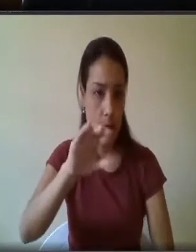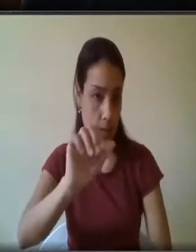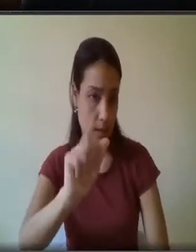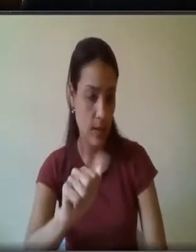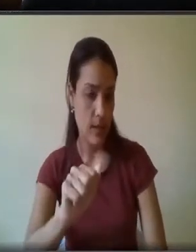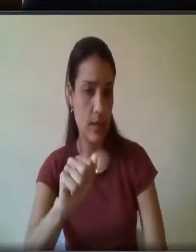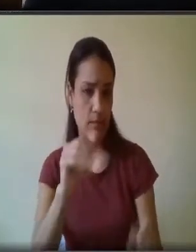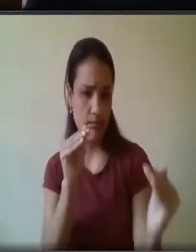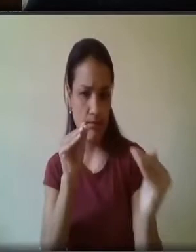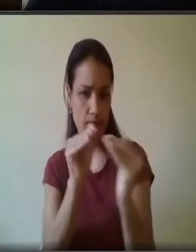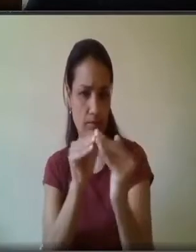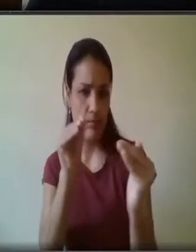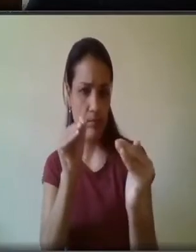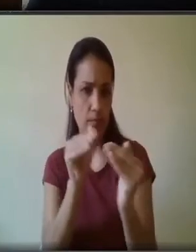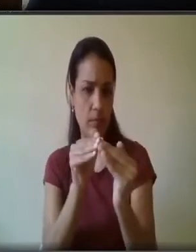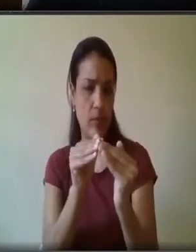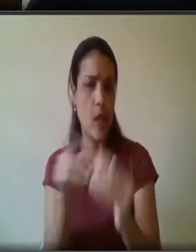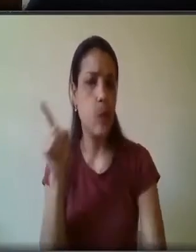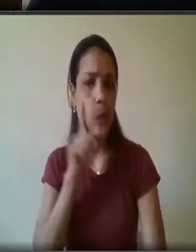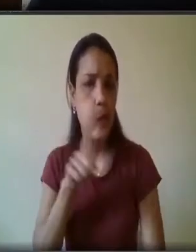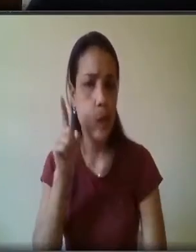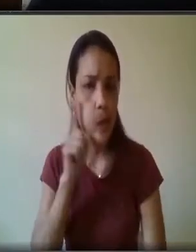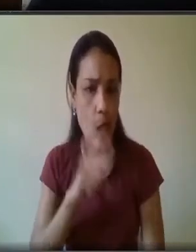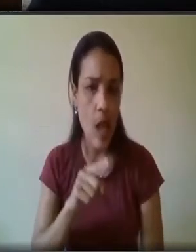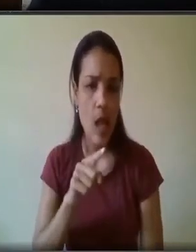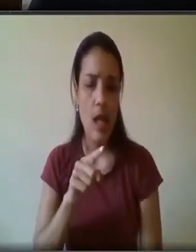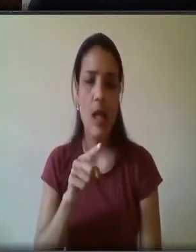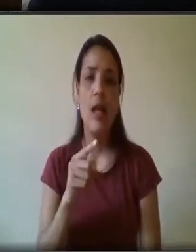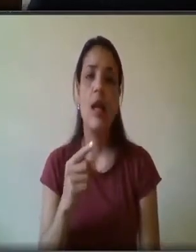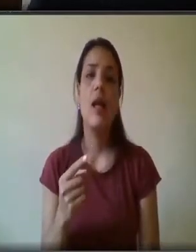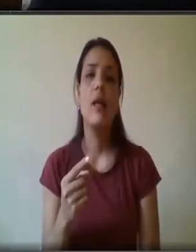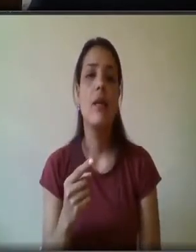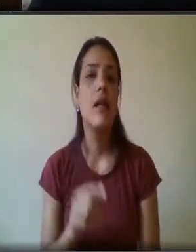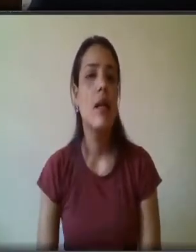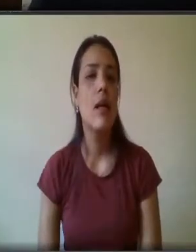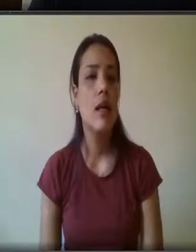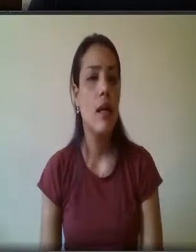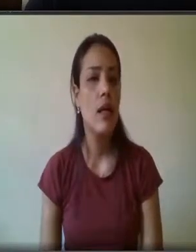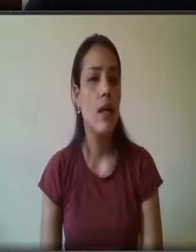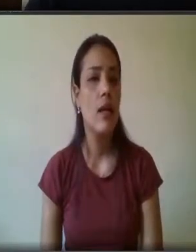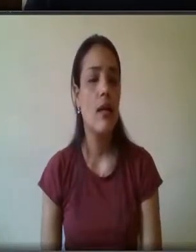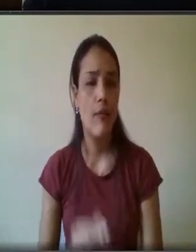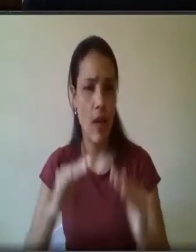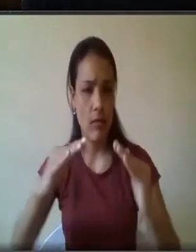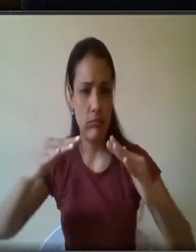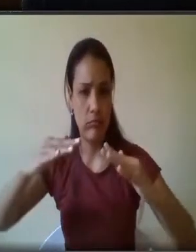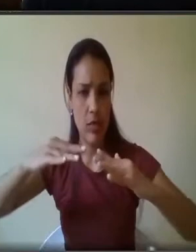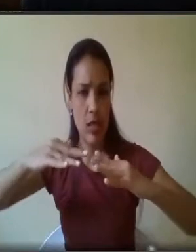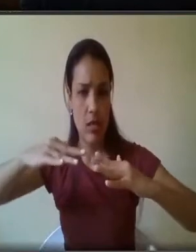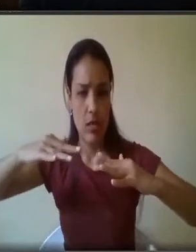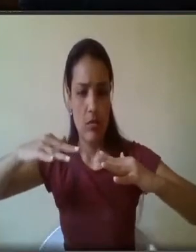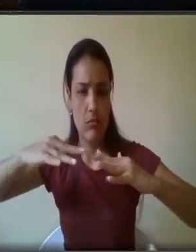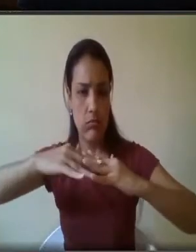americana. Dessa colisão aqui, curiosidade para vocês, vai levantando a Cordilheira dos